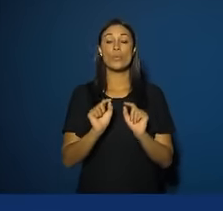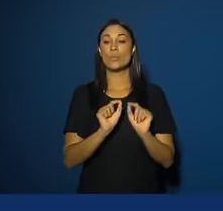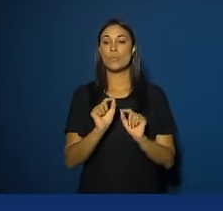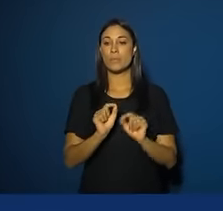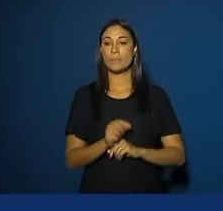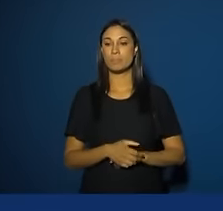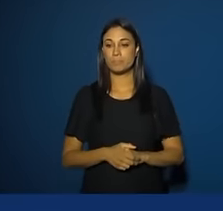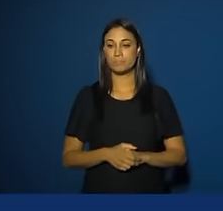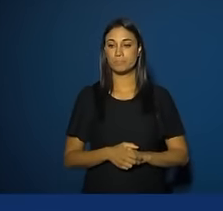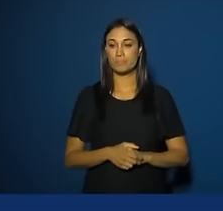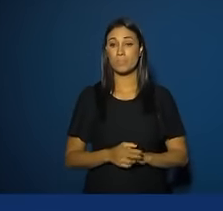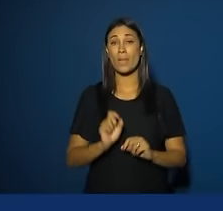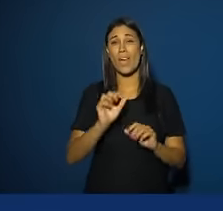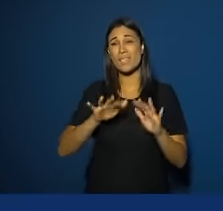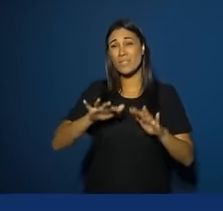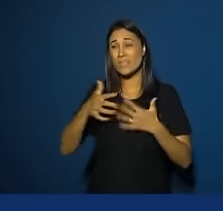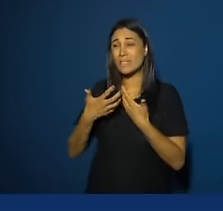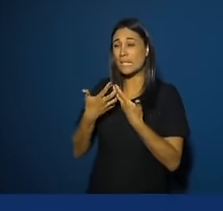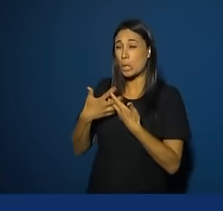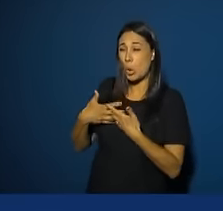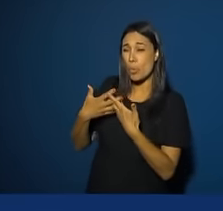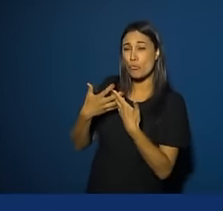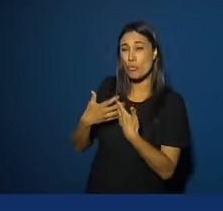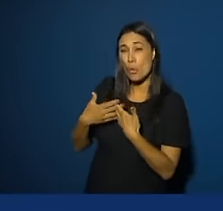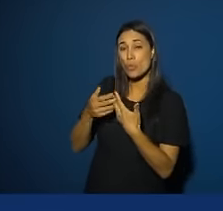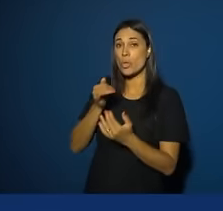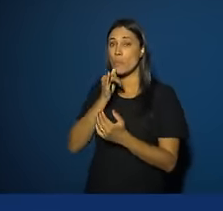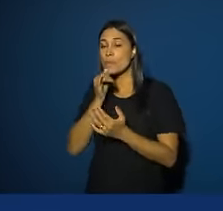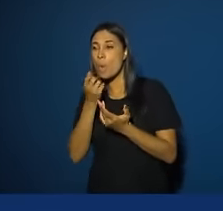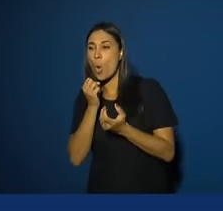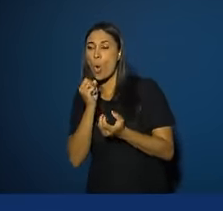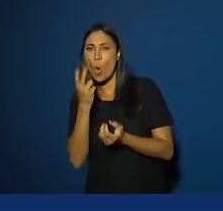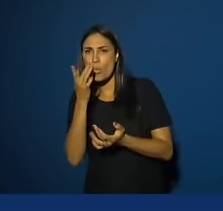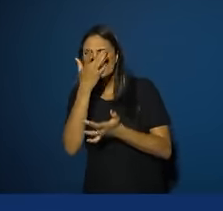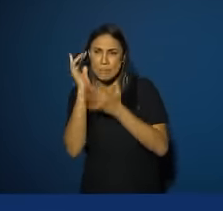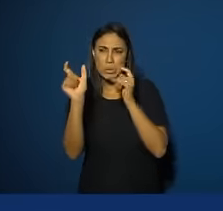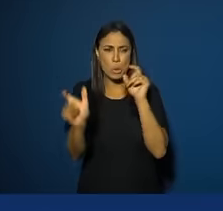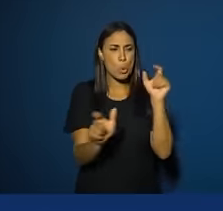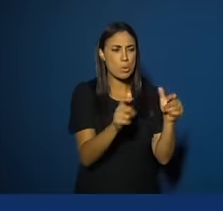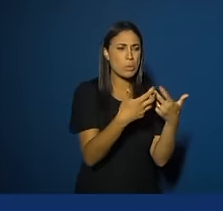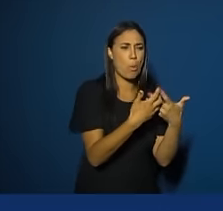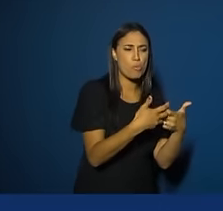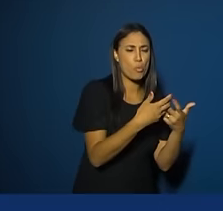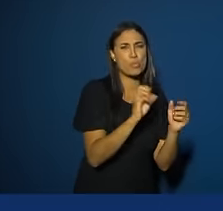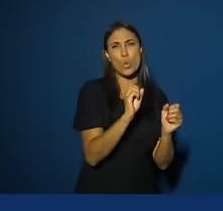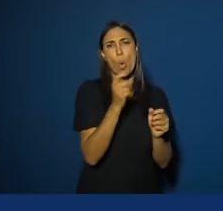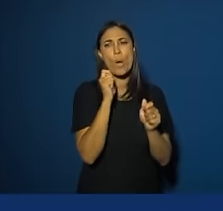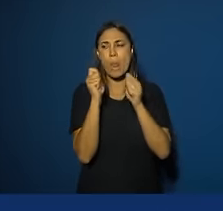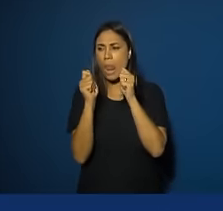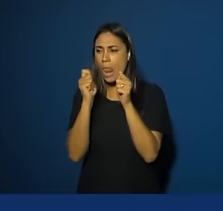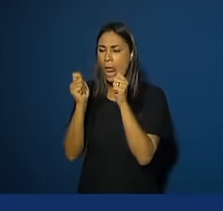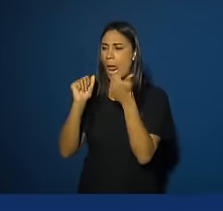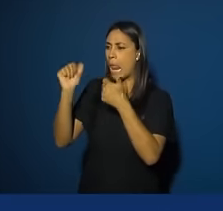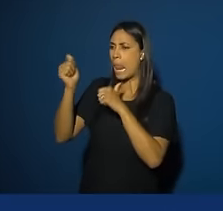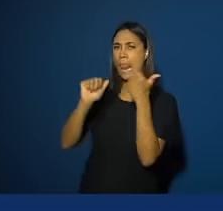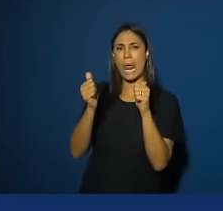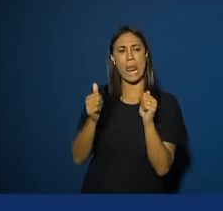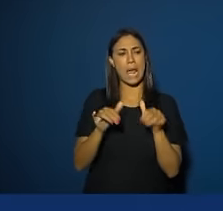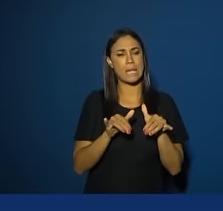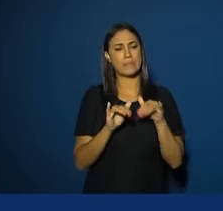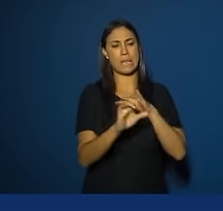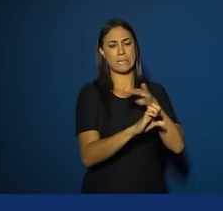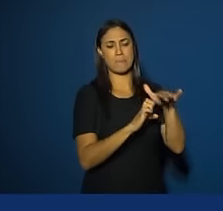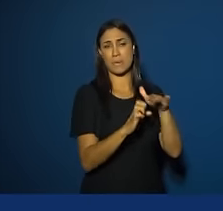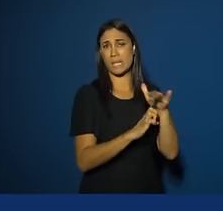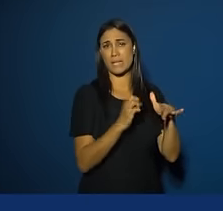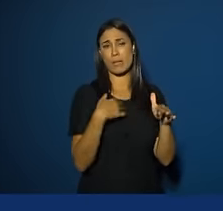você se confundir um pouco as fronteiras ou as pessoas se confundirem ou a mídia confundiu os analistas ou mercado